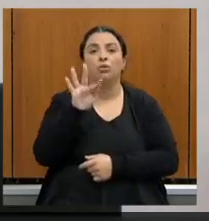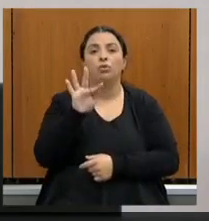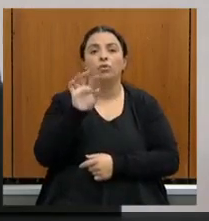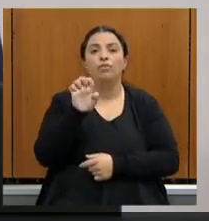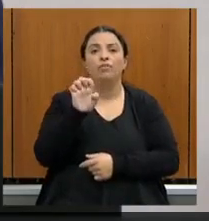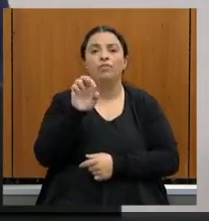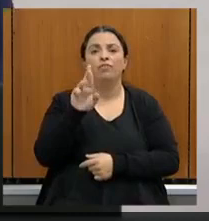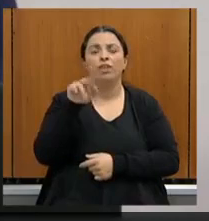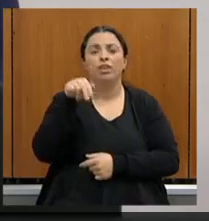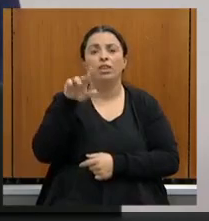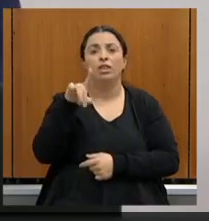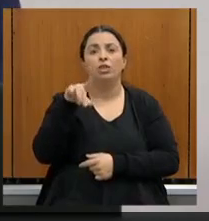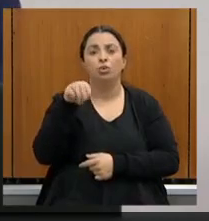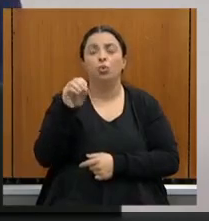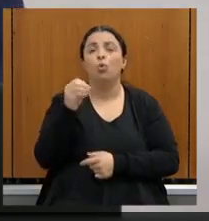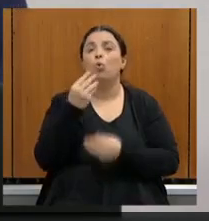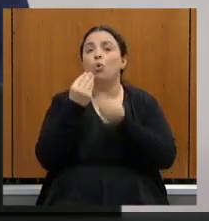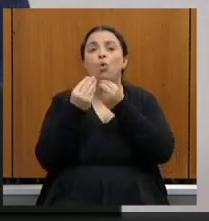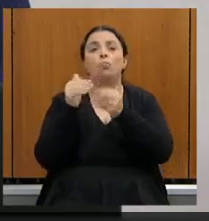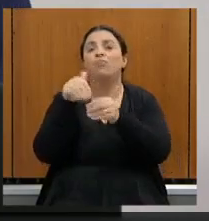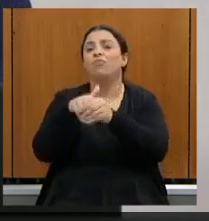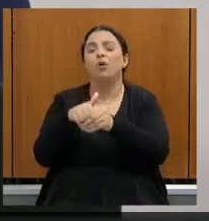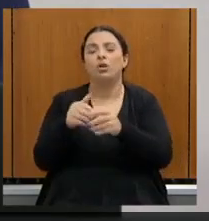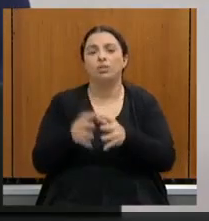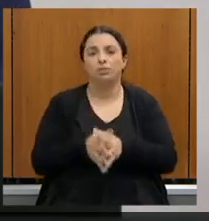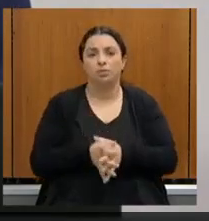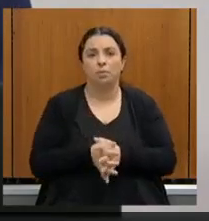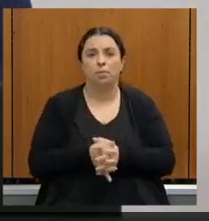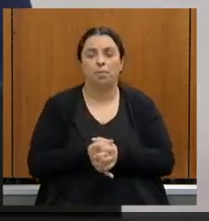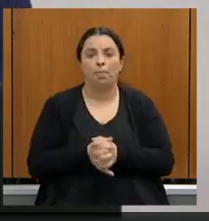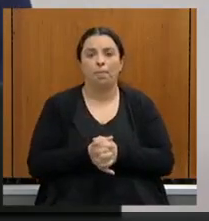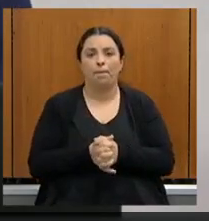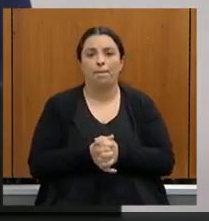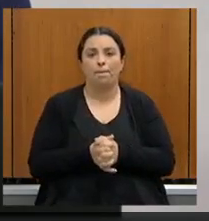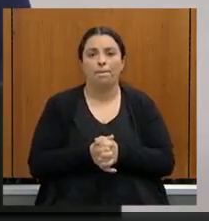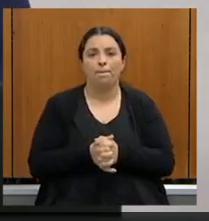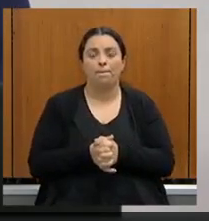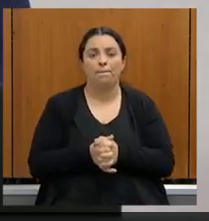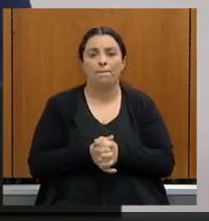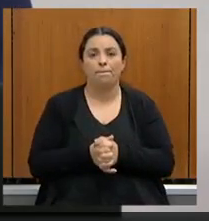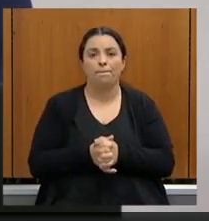Pacheco como vota o deputado Fernando Pacheco nos referidos requerimentos